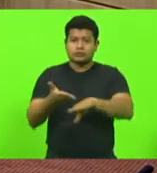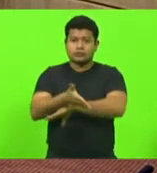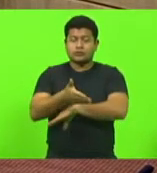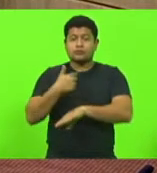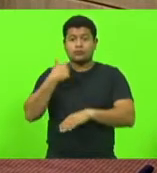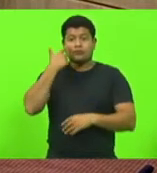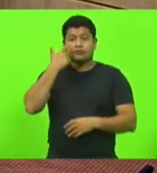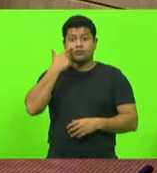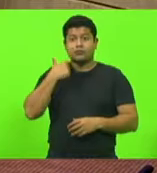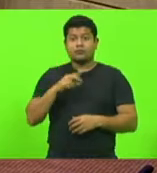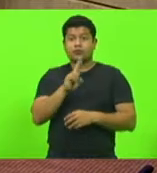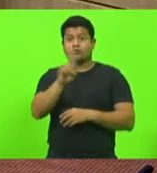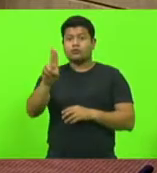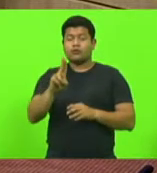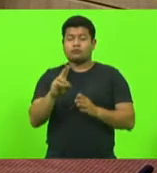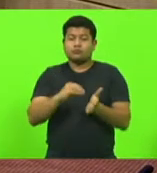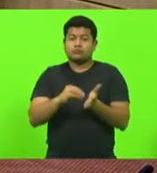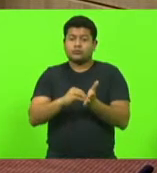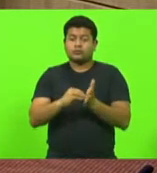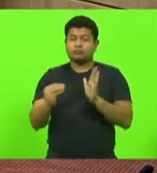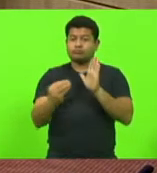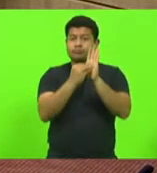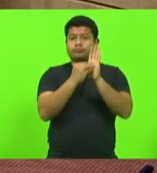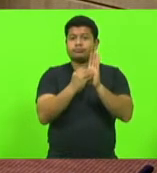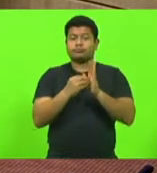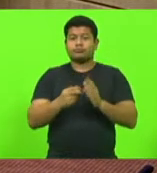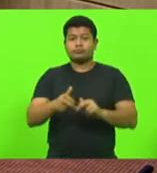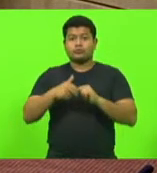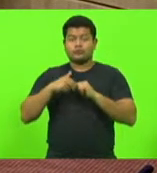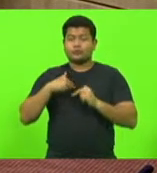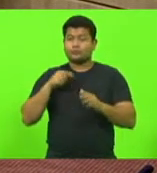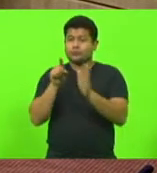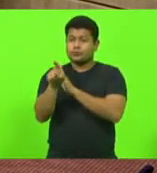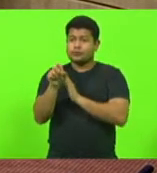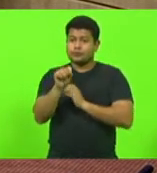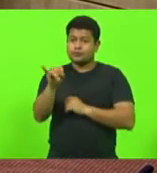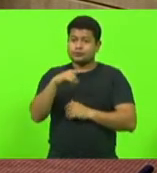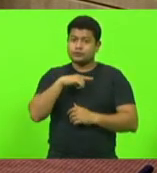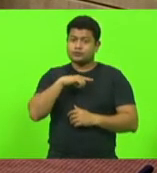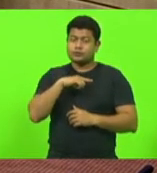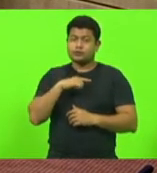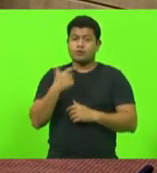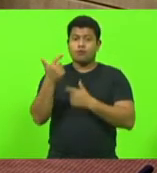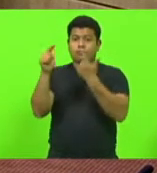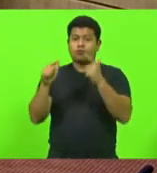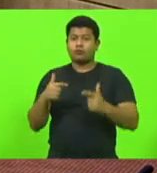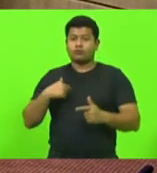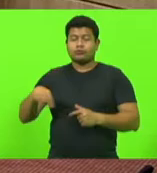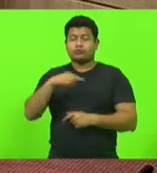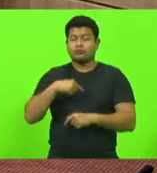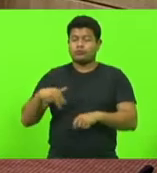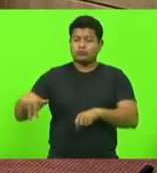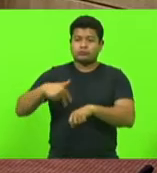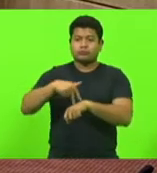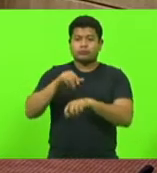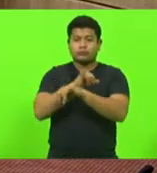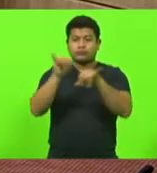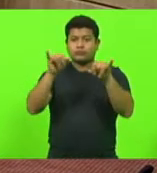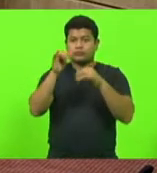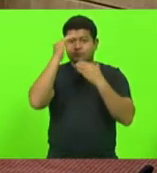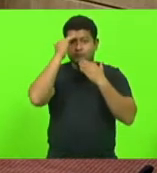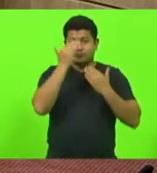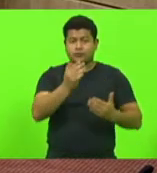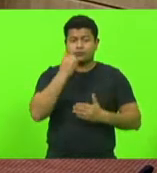verificando que meu nome não estava aparecendo no automático aí. Por isso eu perguntei se deveria haver um novo mecanismo ou se a gente tem que se pronunciar pessoalmente. Mas muito